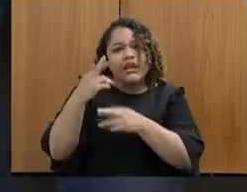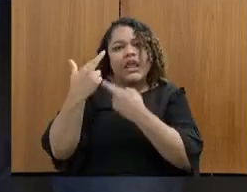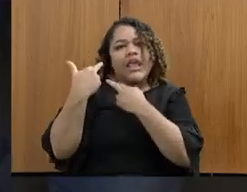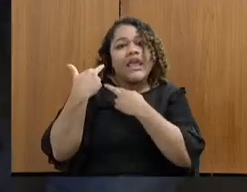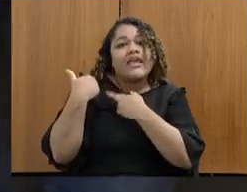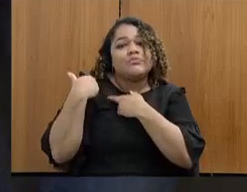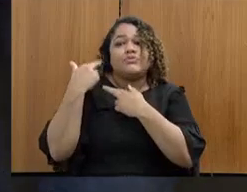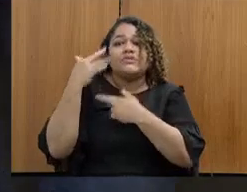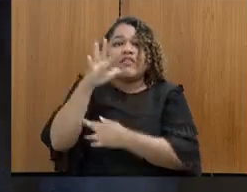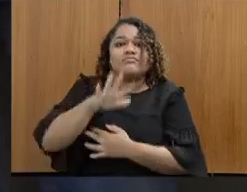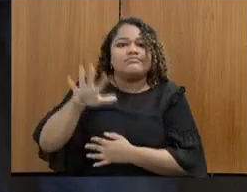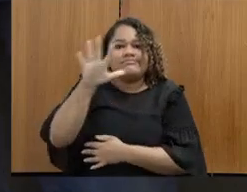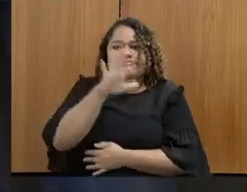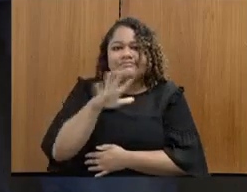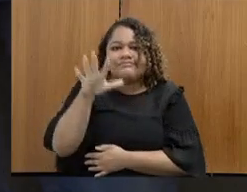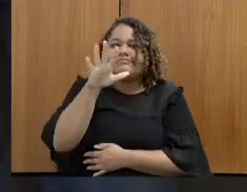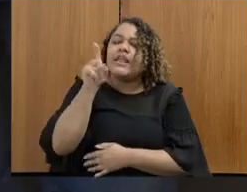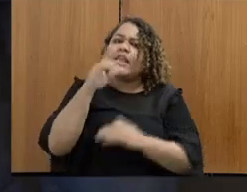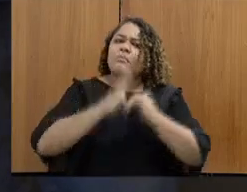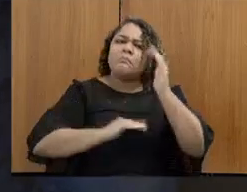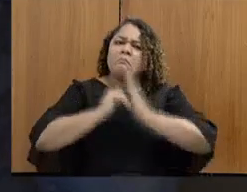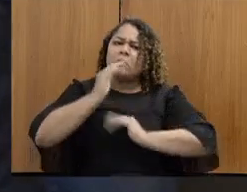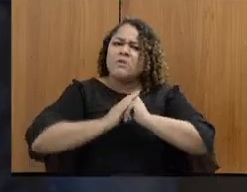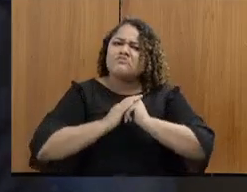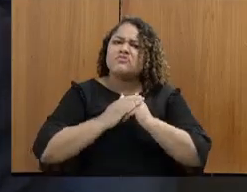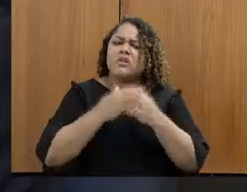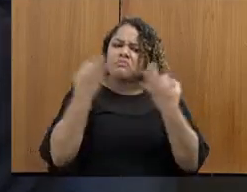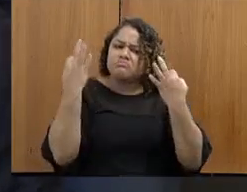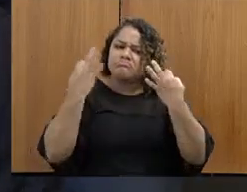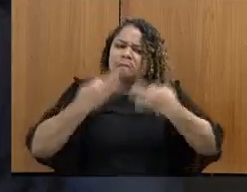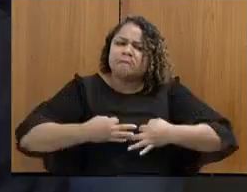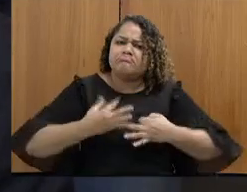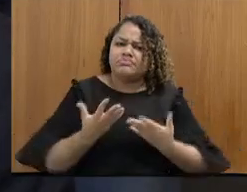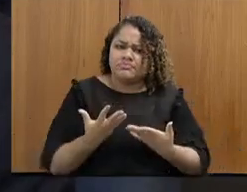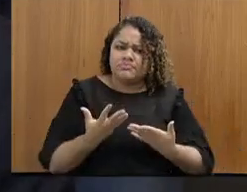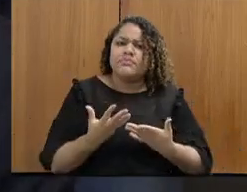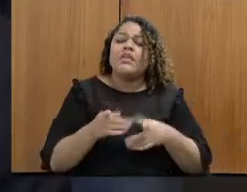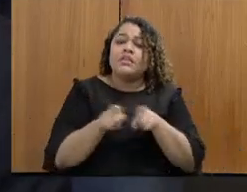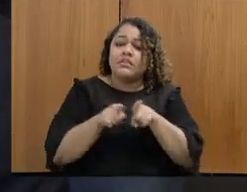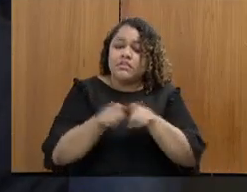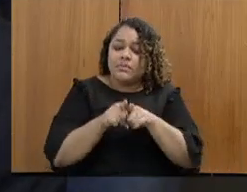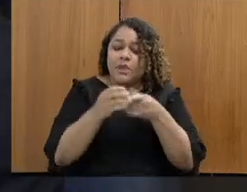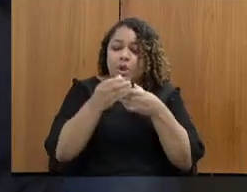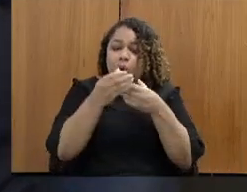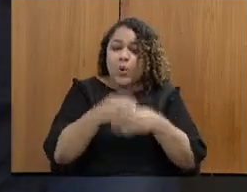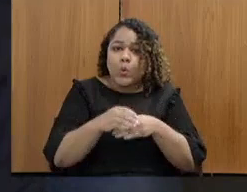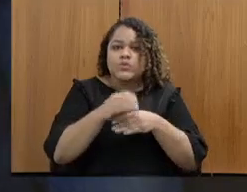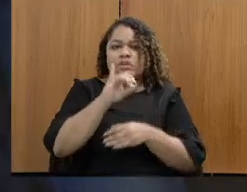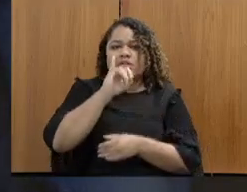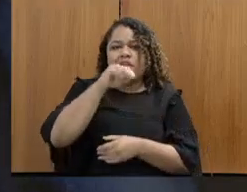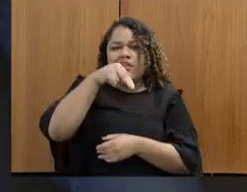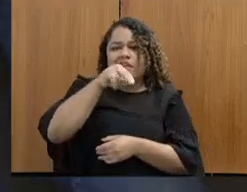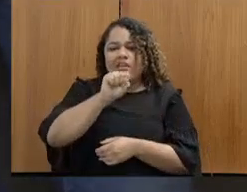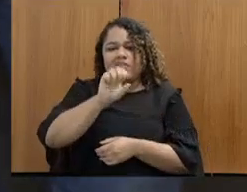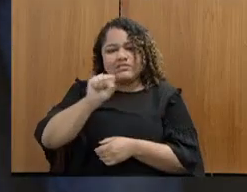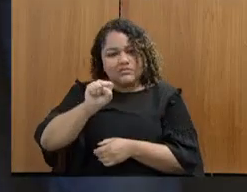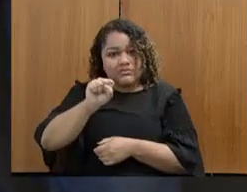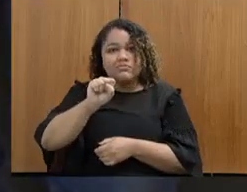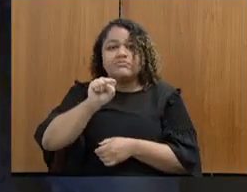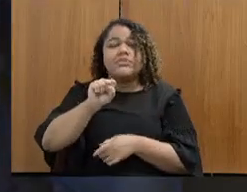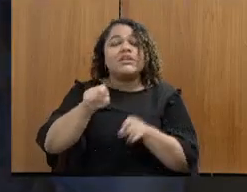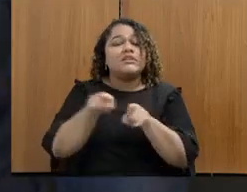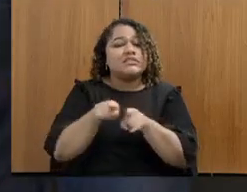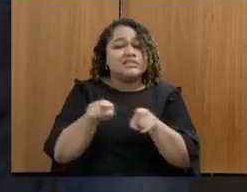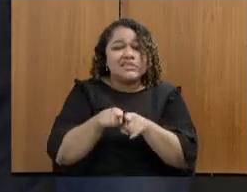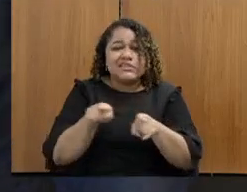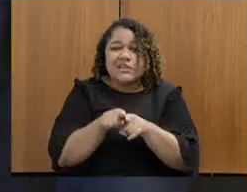profissional elevado um profissional que era concursado também pelo INSS um profissional querido dentro